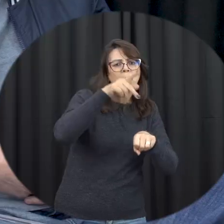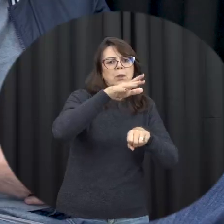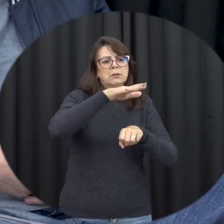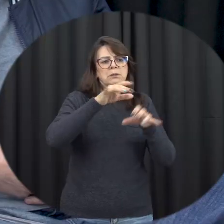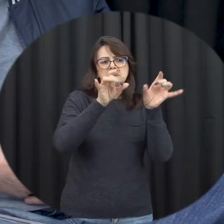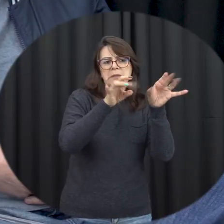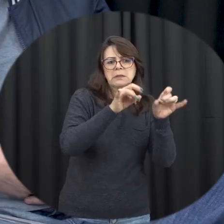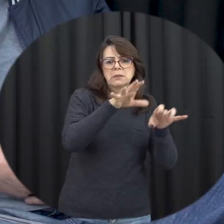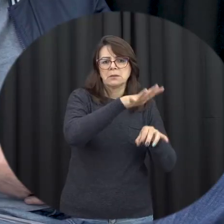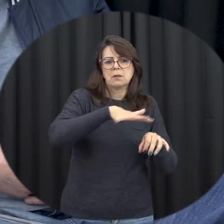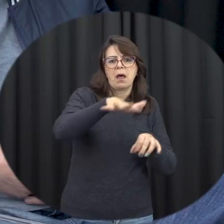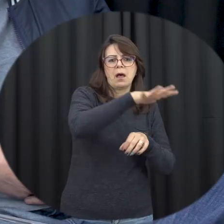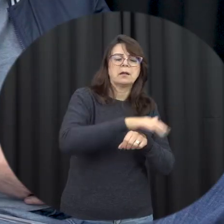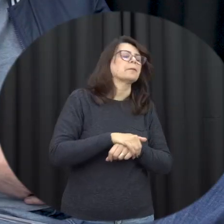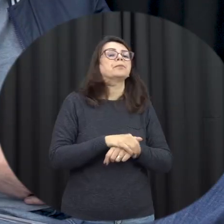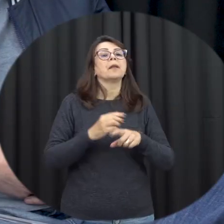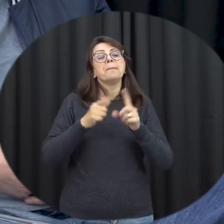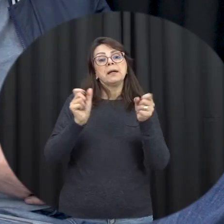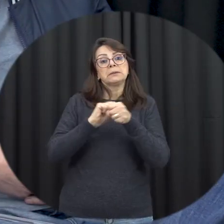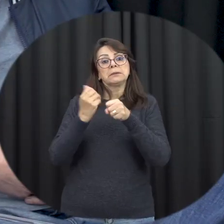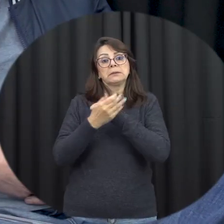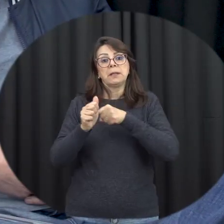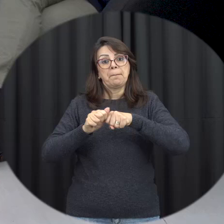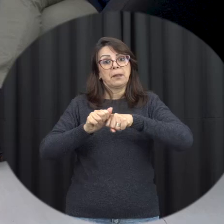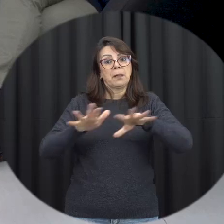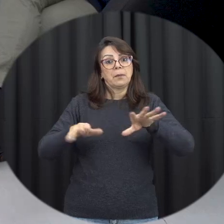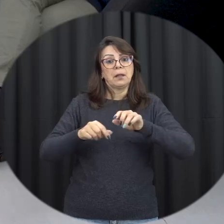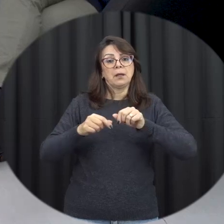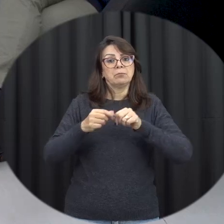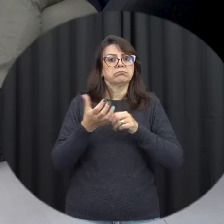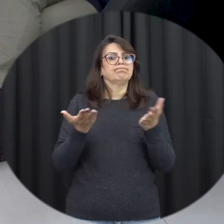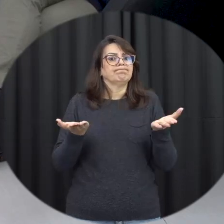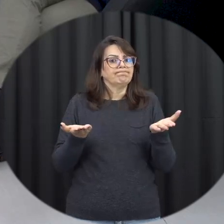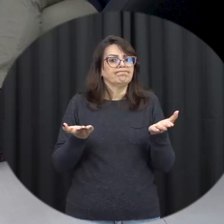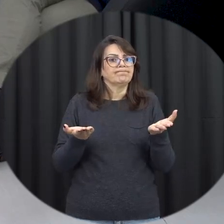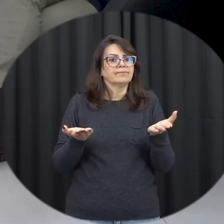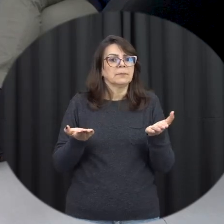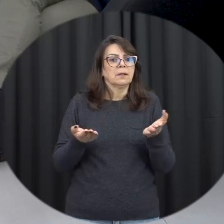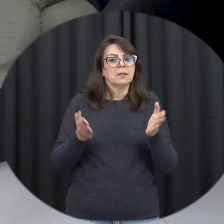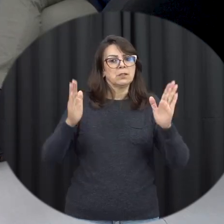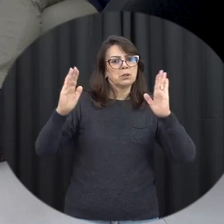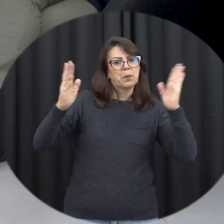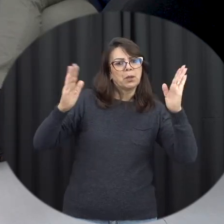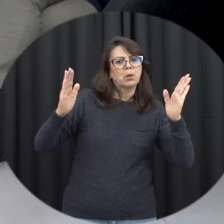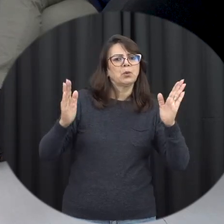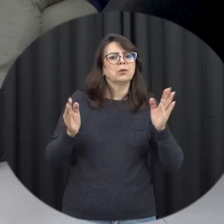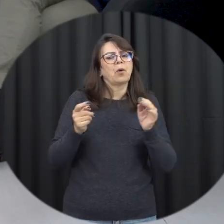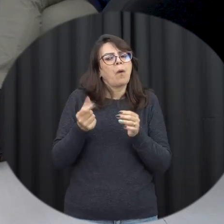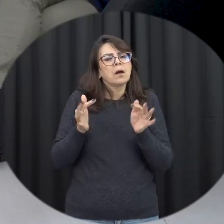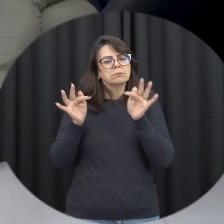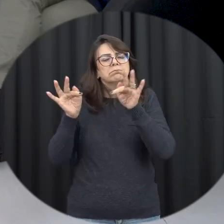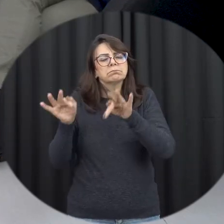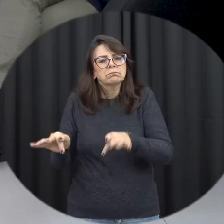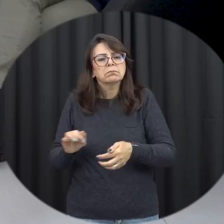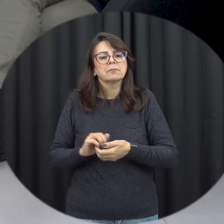se especializando na área. Professora, a pandemia destacou muito a importância dos enfermeiros, né? No período todo, e agora esse